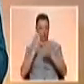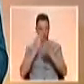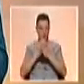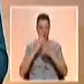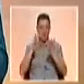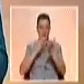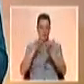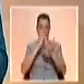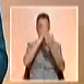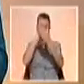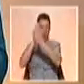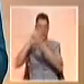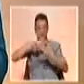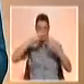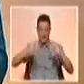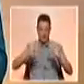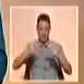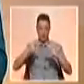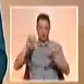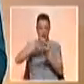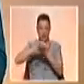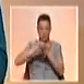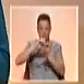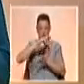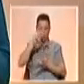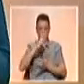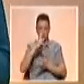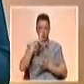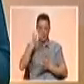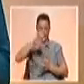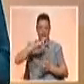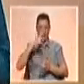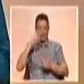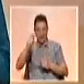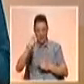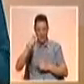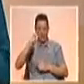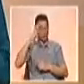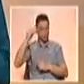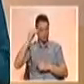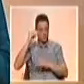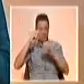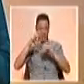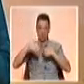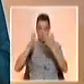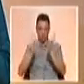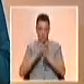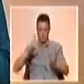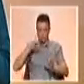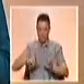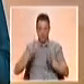está na Câmara de Chicago, há hospitais, aeroporto de Zurique, estão cobertos de telhados verdes. Em